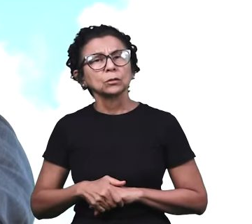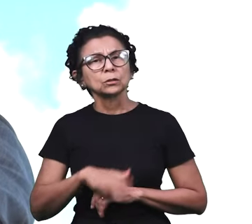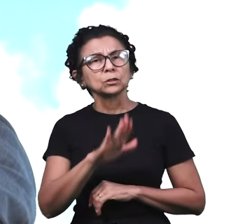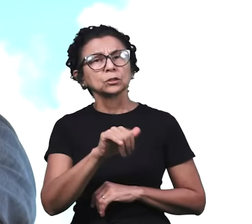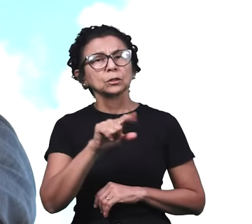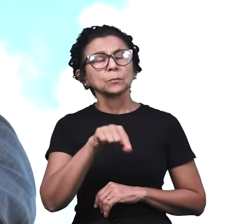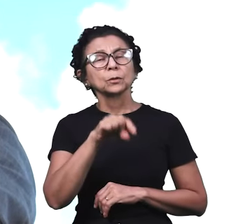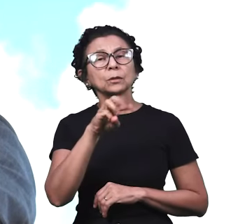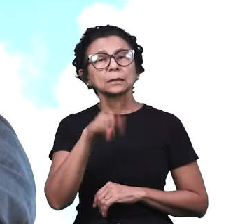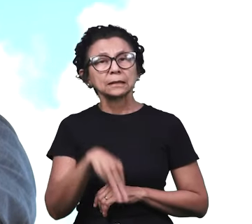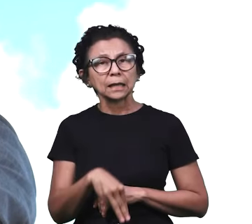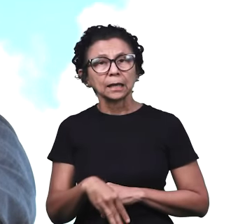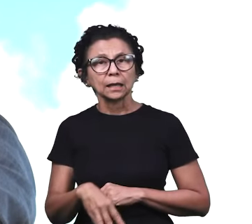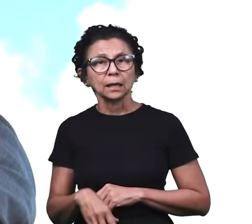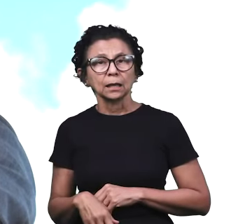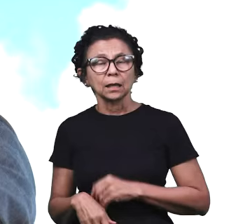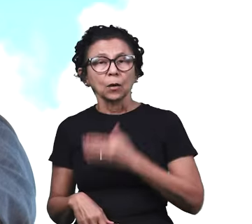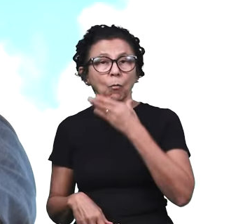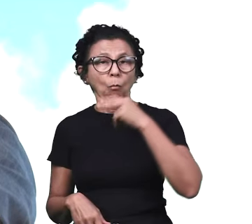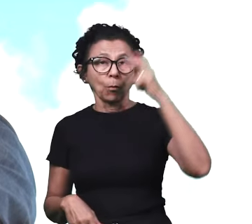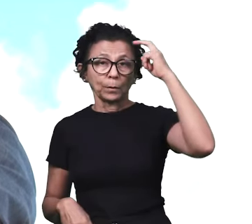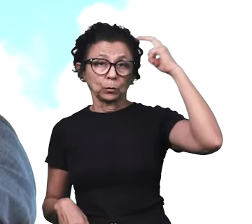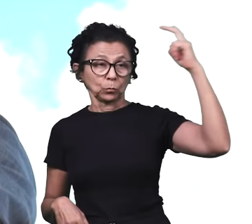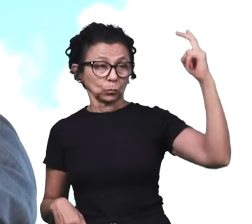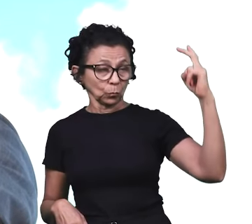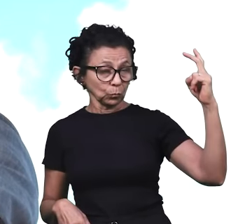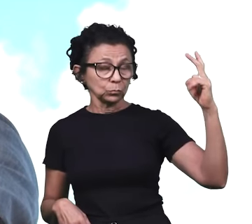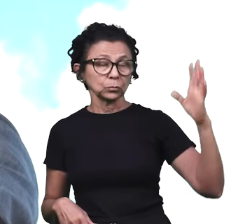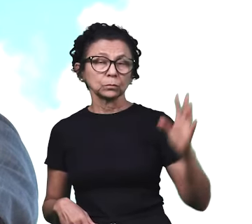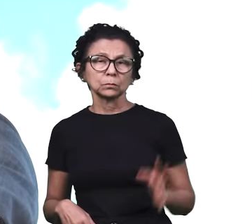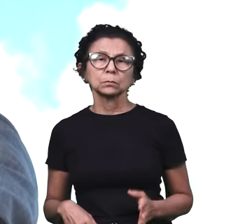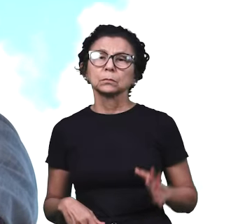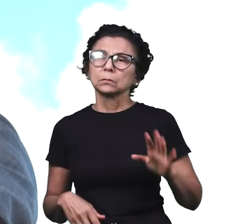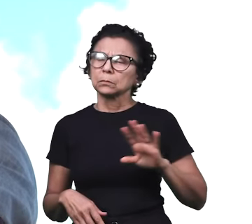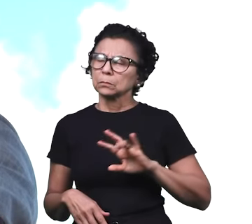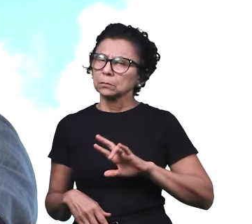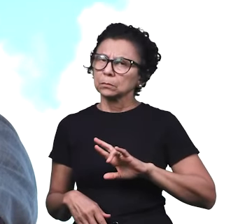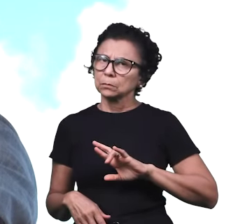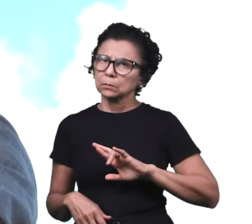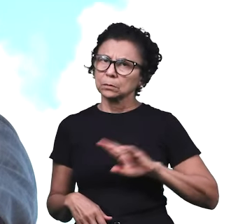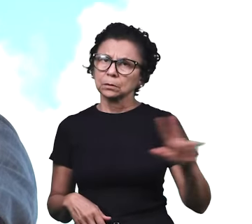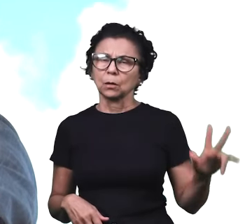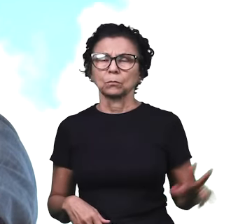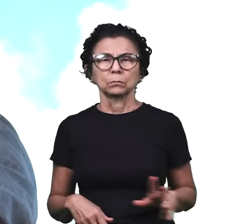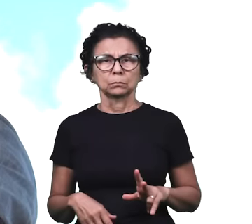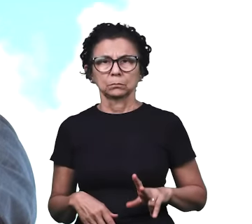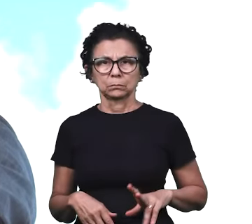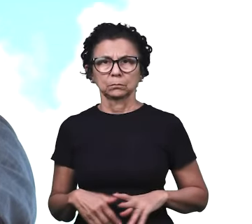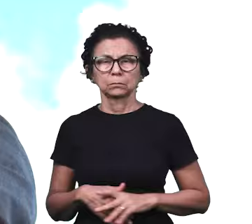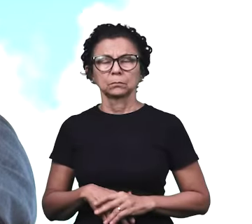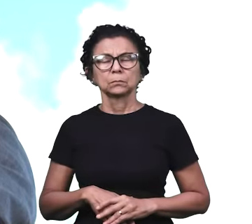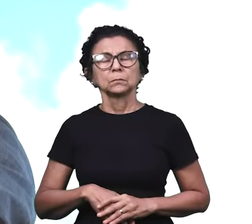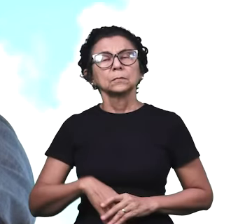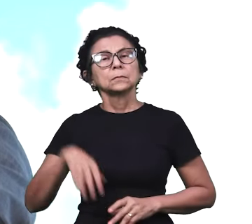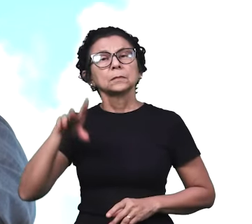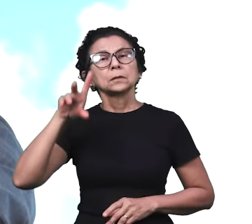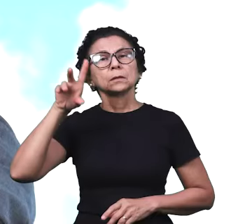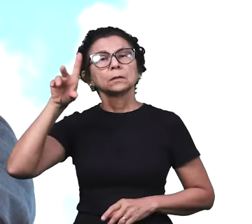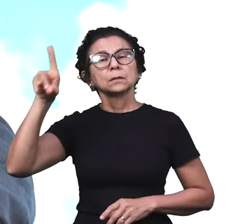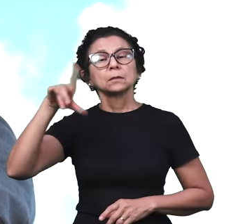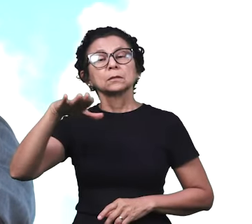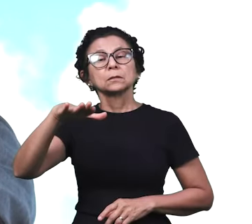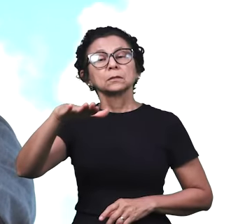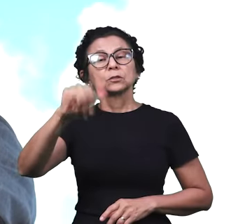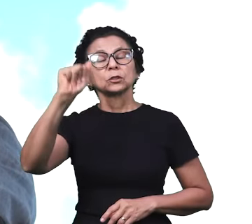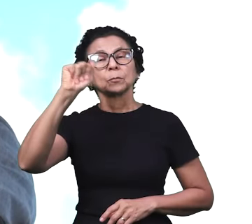Israel, um que ouve a voz do Espírito Santo. E ele entregou uma mensagem. E ali a porta